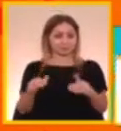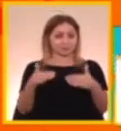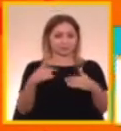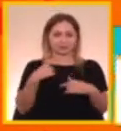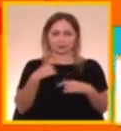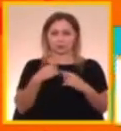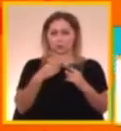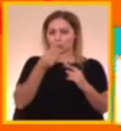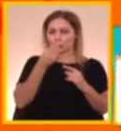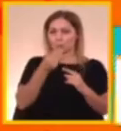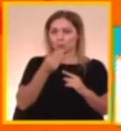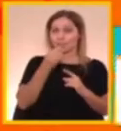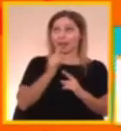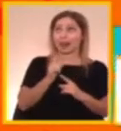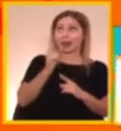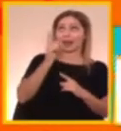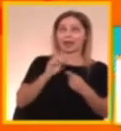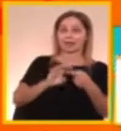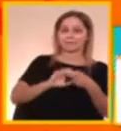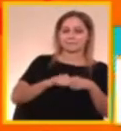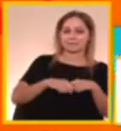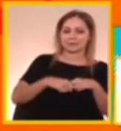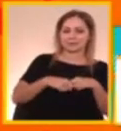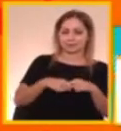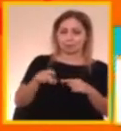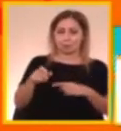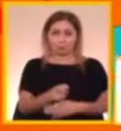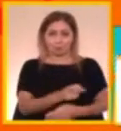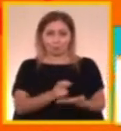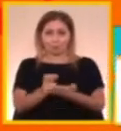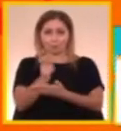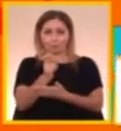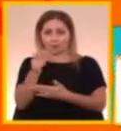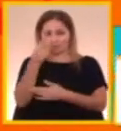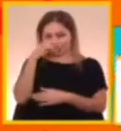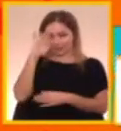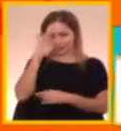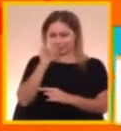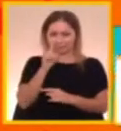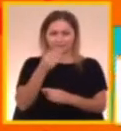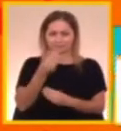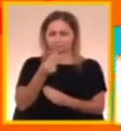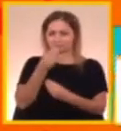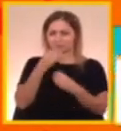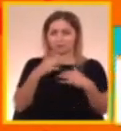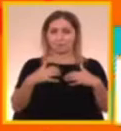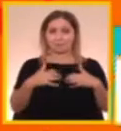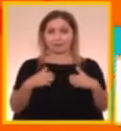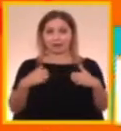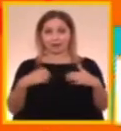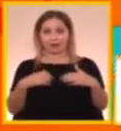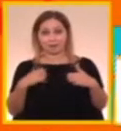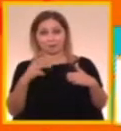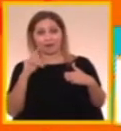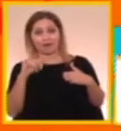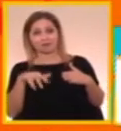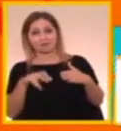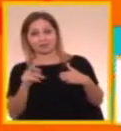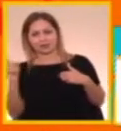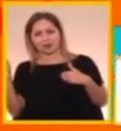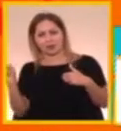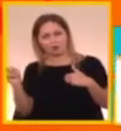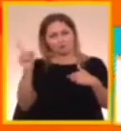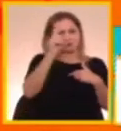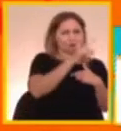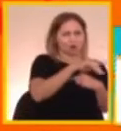pro Minho, que o mapa não me engana. Não dá para resistir ao bacalhau à Viana. Vou a Braga, tô na